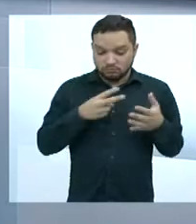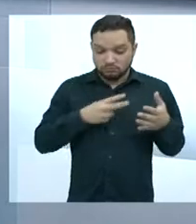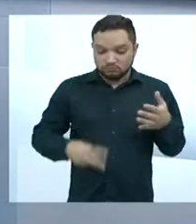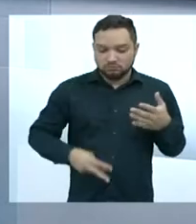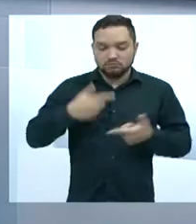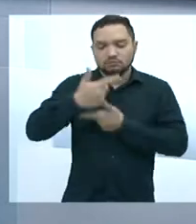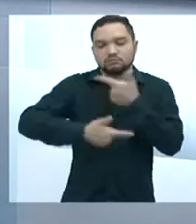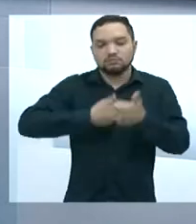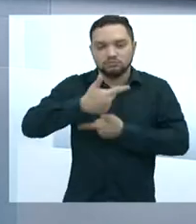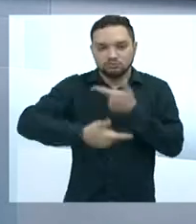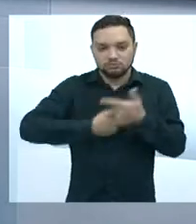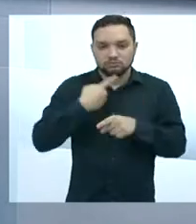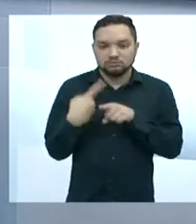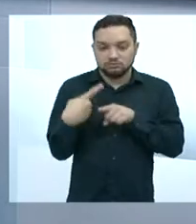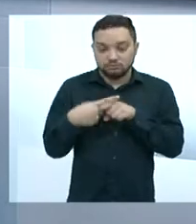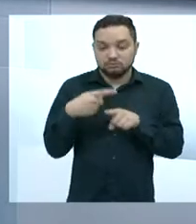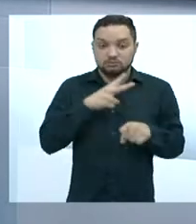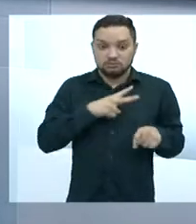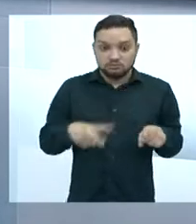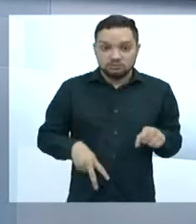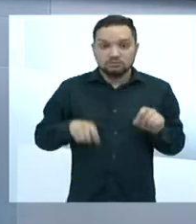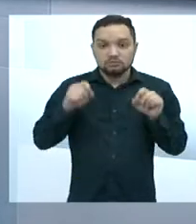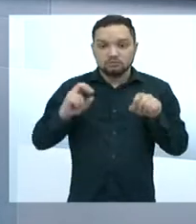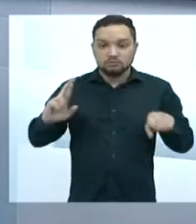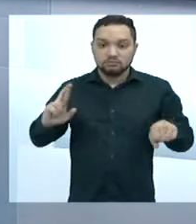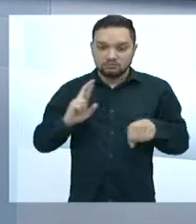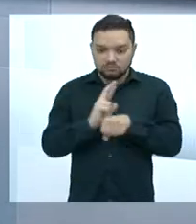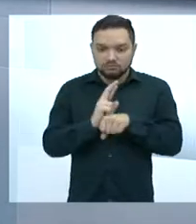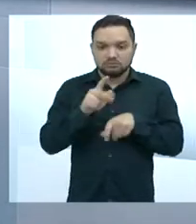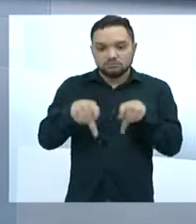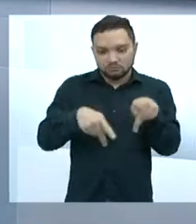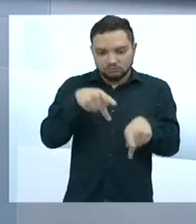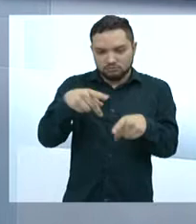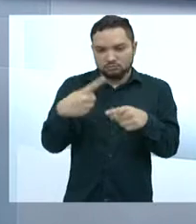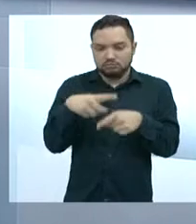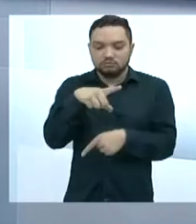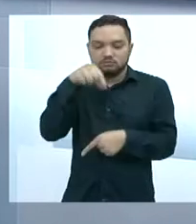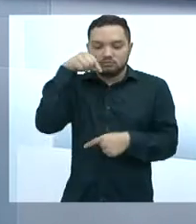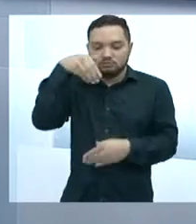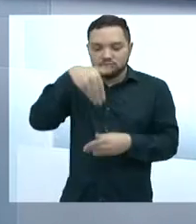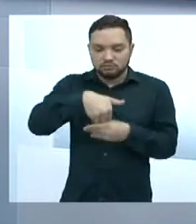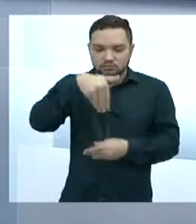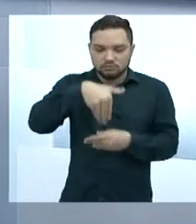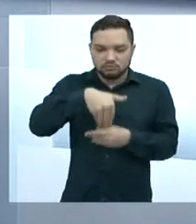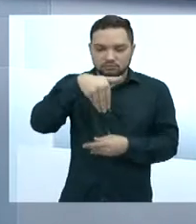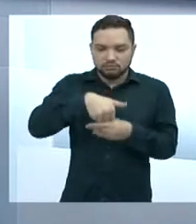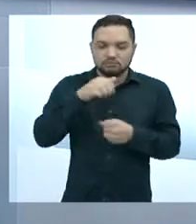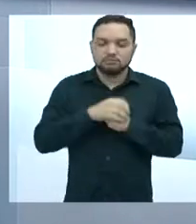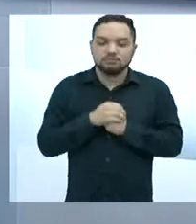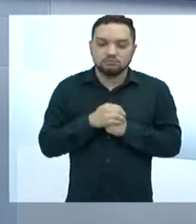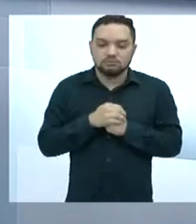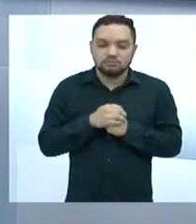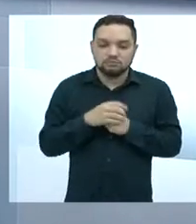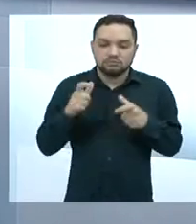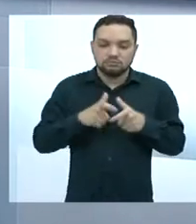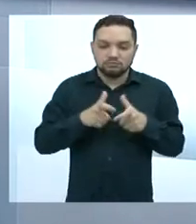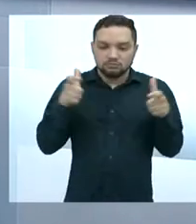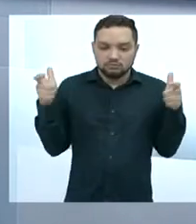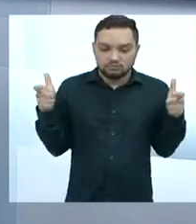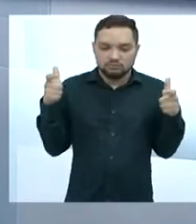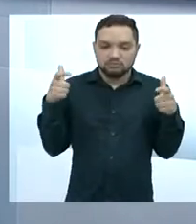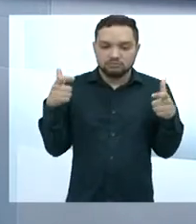parlamentares, já que são representantes eleitos pelo eleitorado de Fortaleza e, em sua grande maioria, recebendo